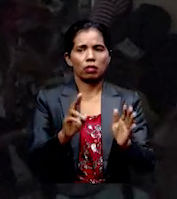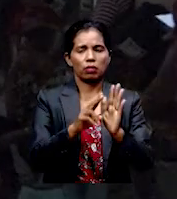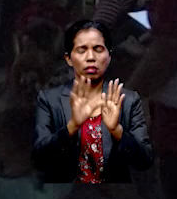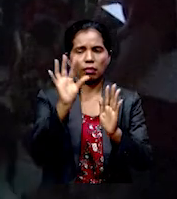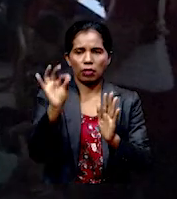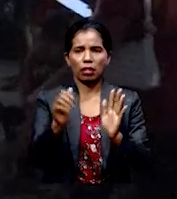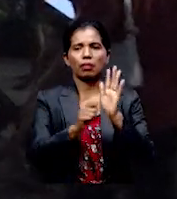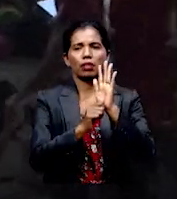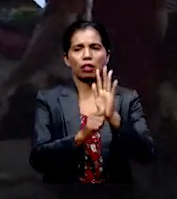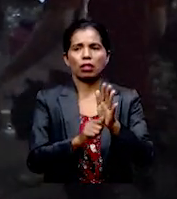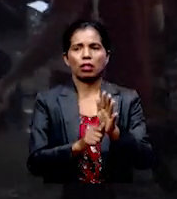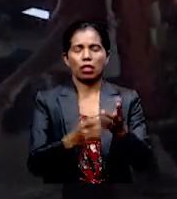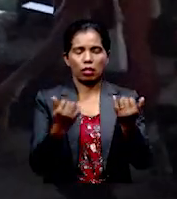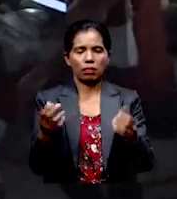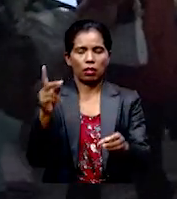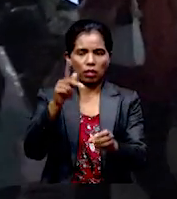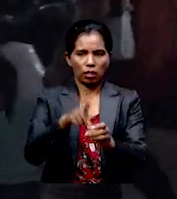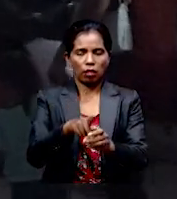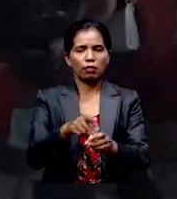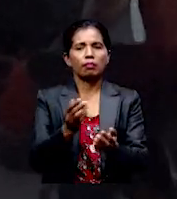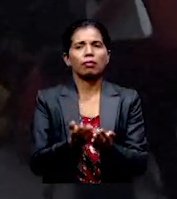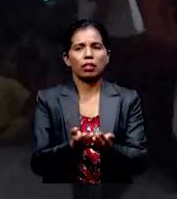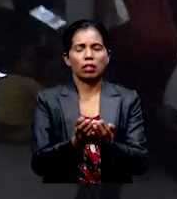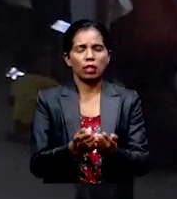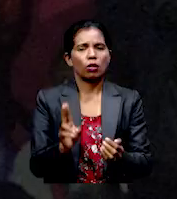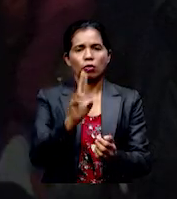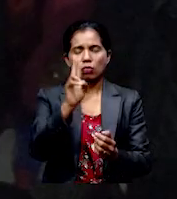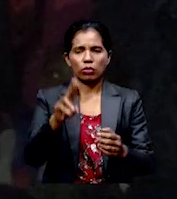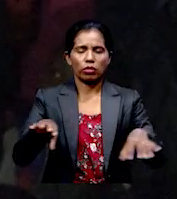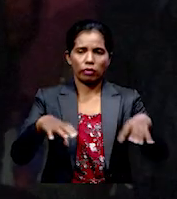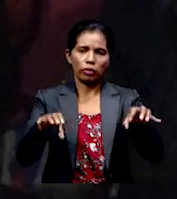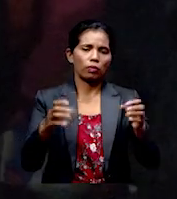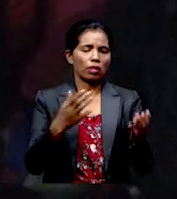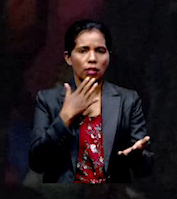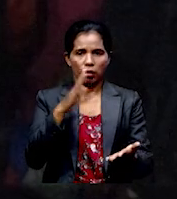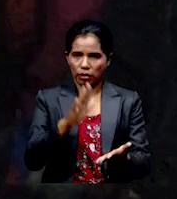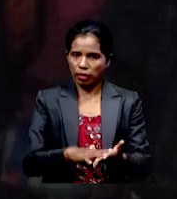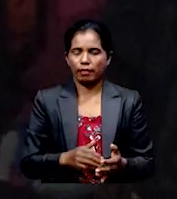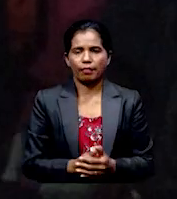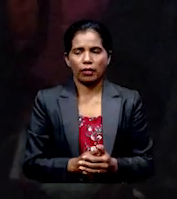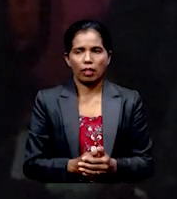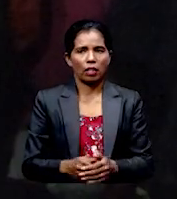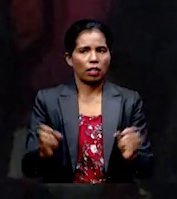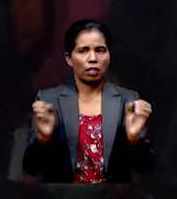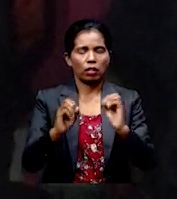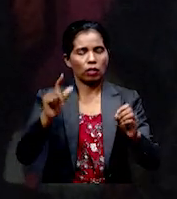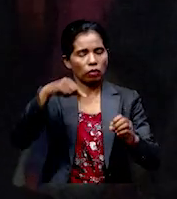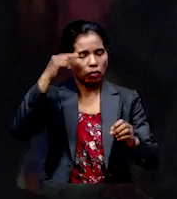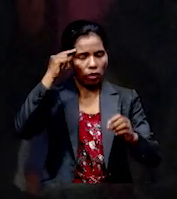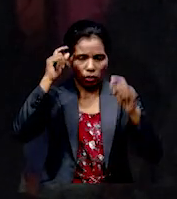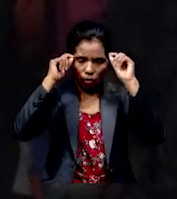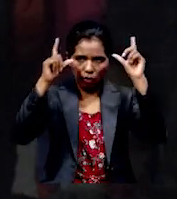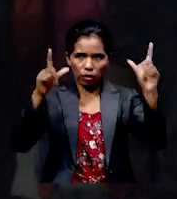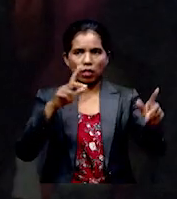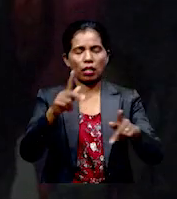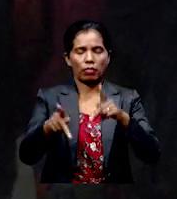fale razaun de foi atu atesta mina. Ne je staun mak la dia. Ah, je staun mak la dia ne na os ta kata governo Timor Leste mak la dia. E